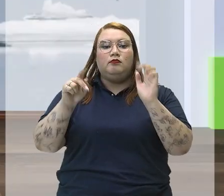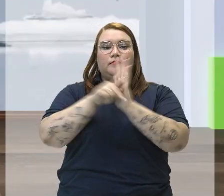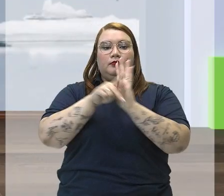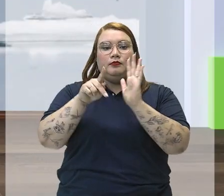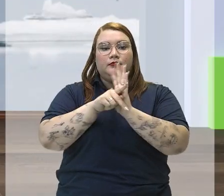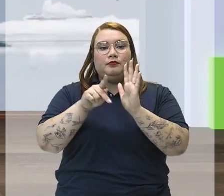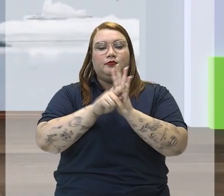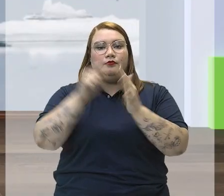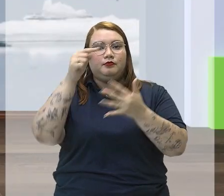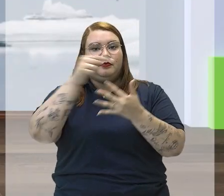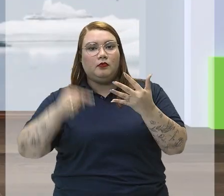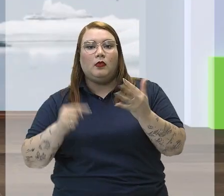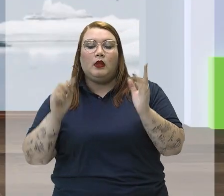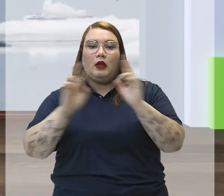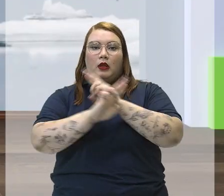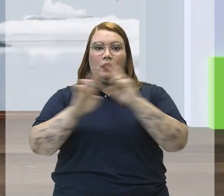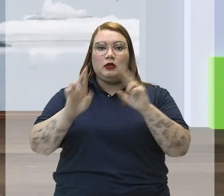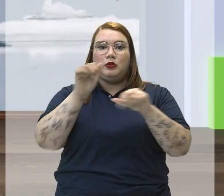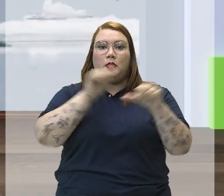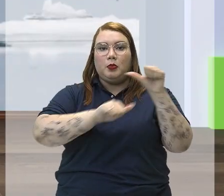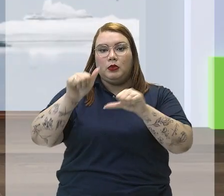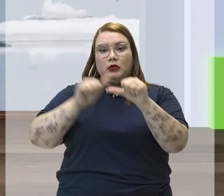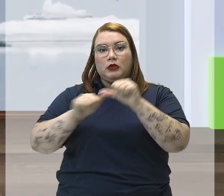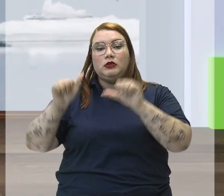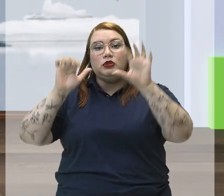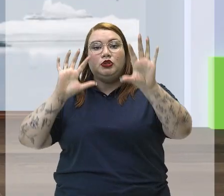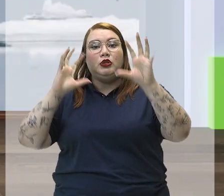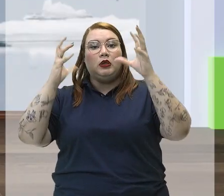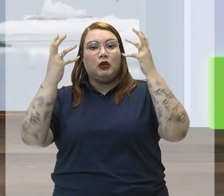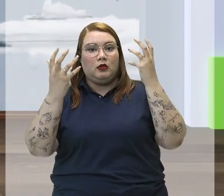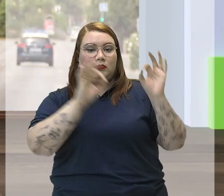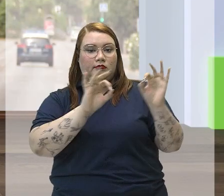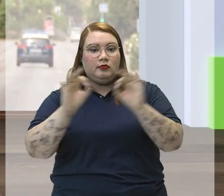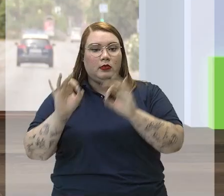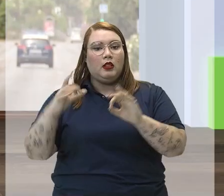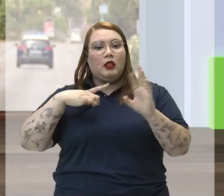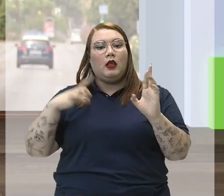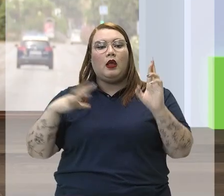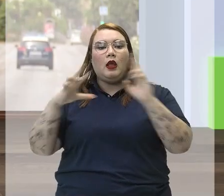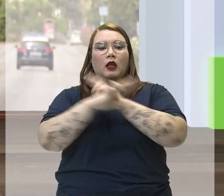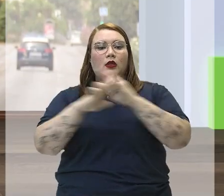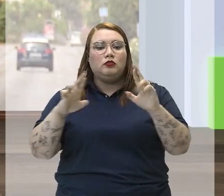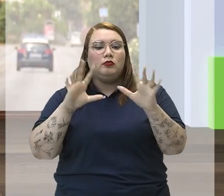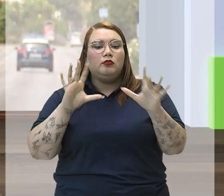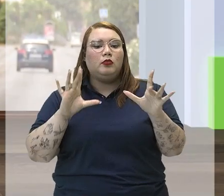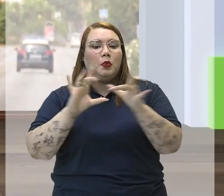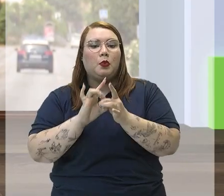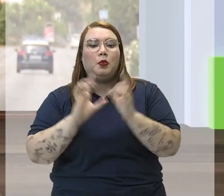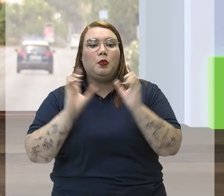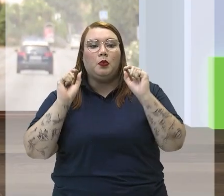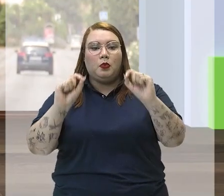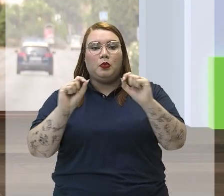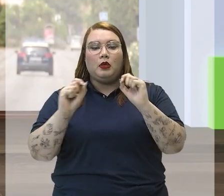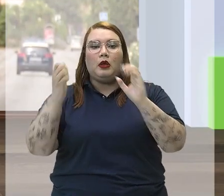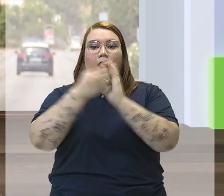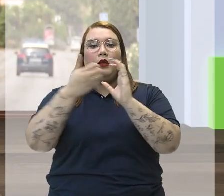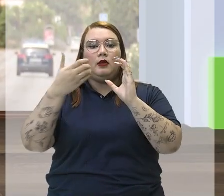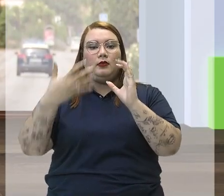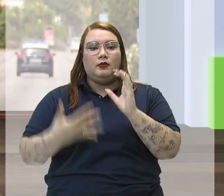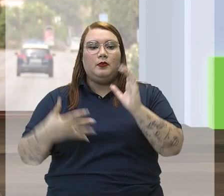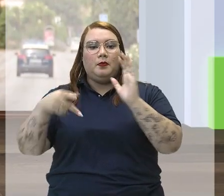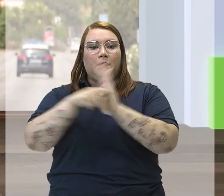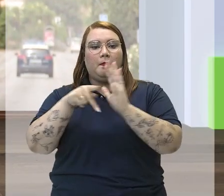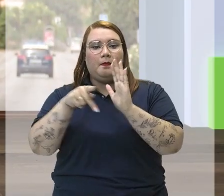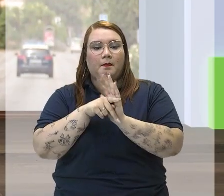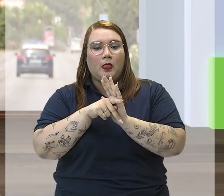questões relacionadas às mudanças climáticas. E isso está muito ligado às características da